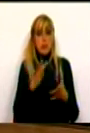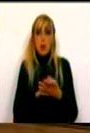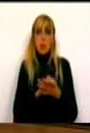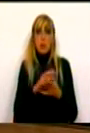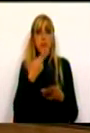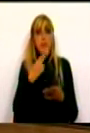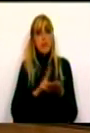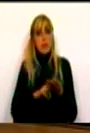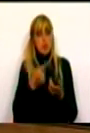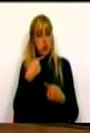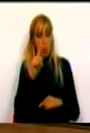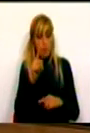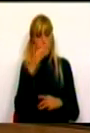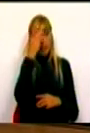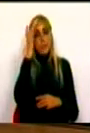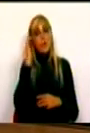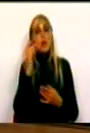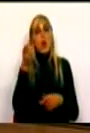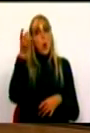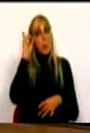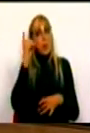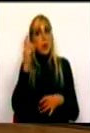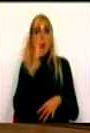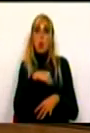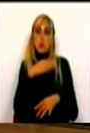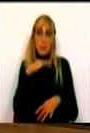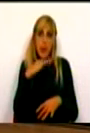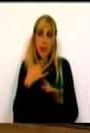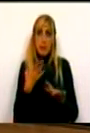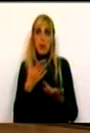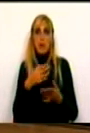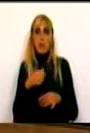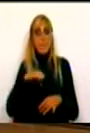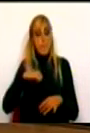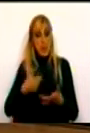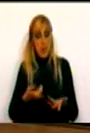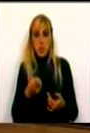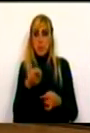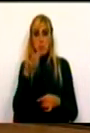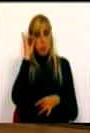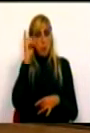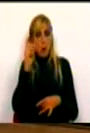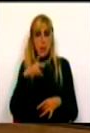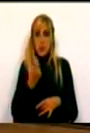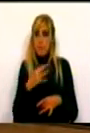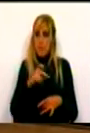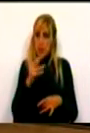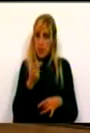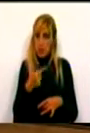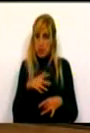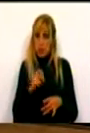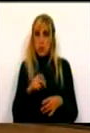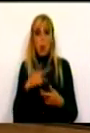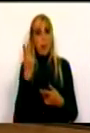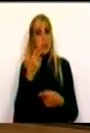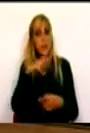que não é verdade entre os bombeiros da cruz branca os bombeiros da cruz verde os bombeiros de amarante os bombeiros de vila